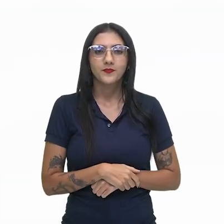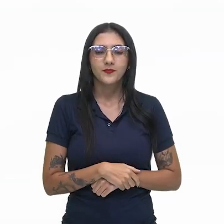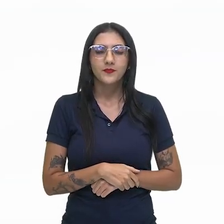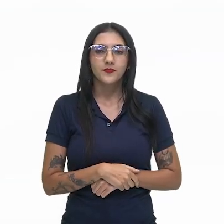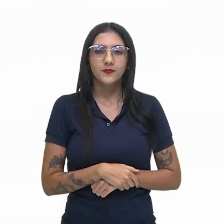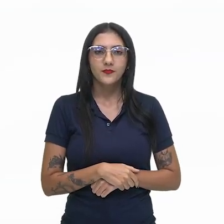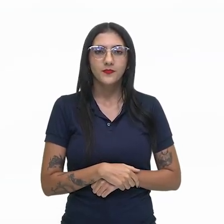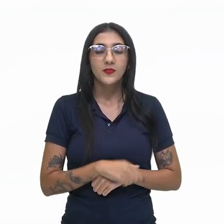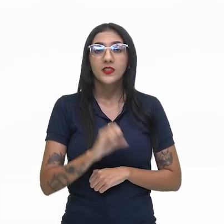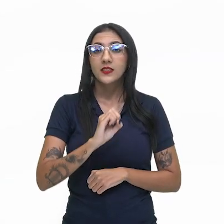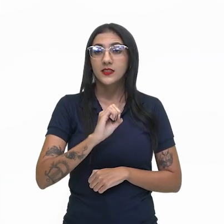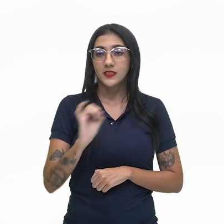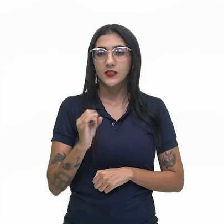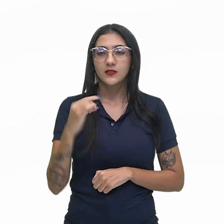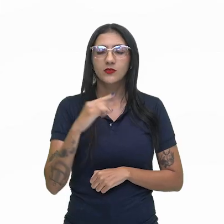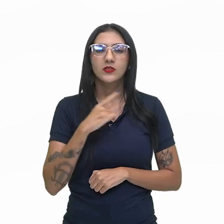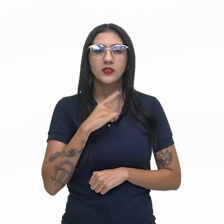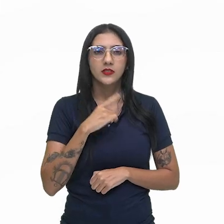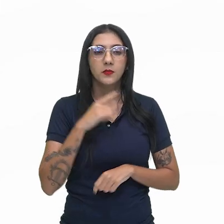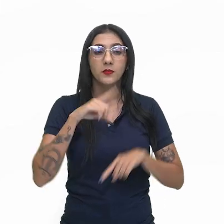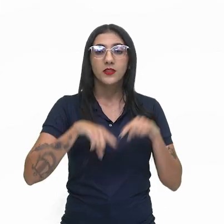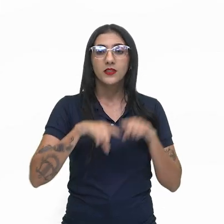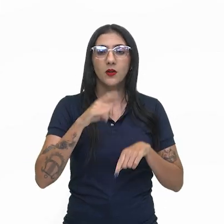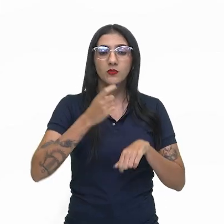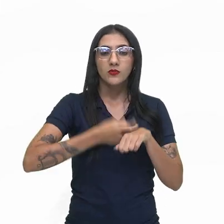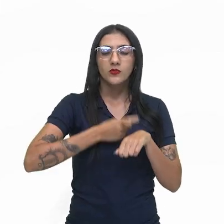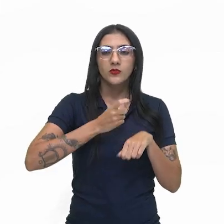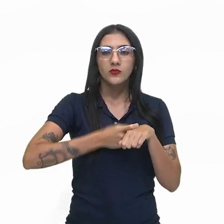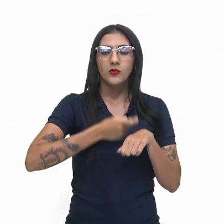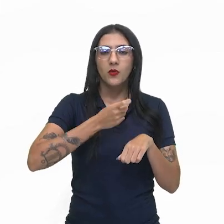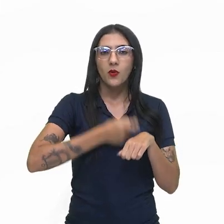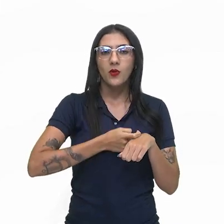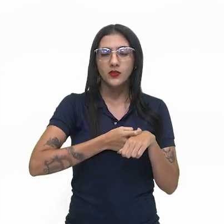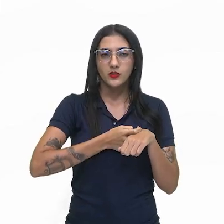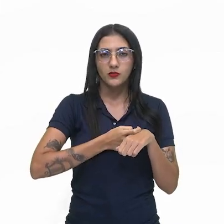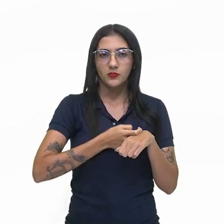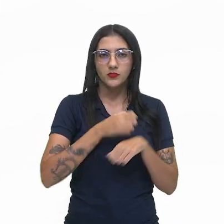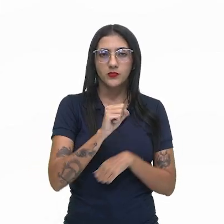gente, quando eu tenho o estado sólido, né,